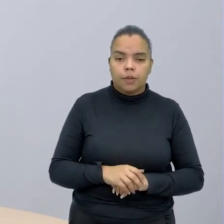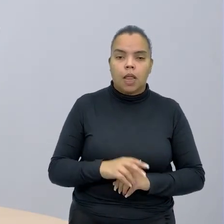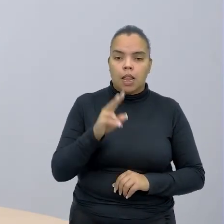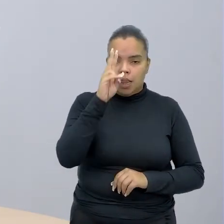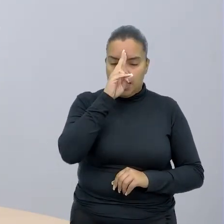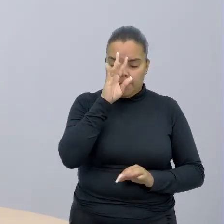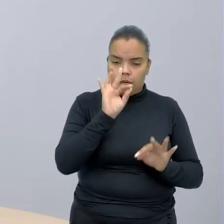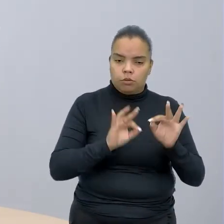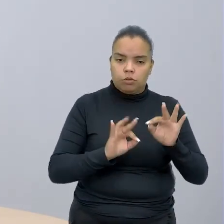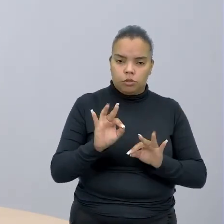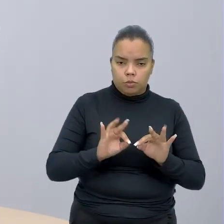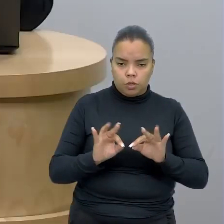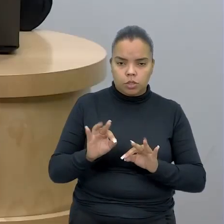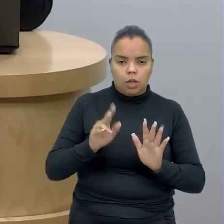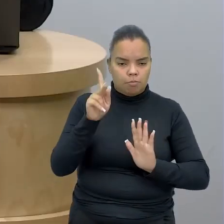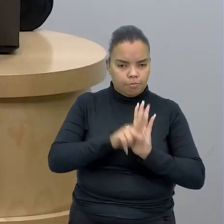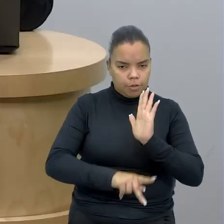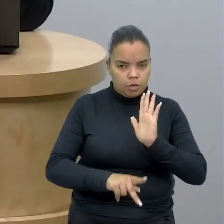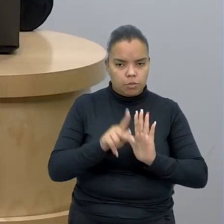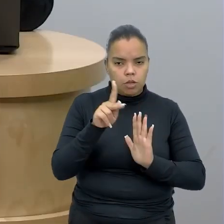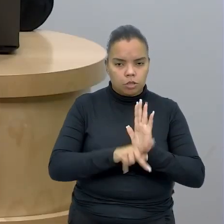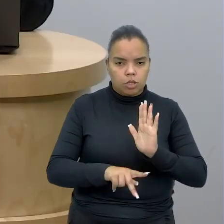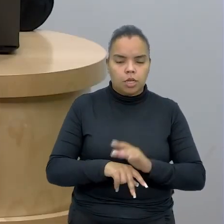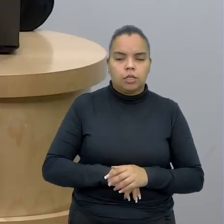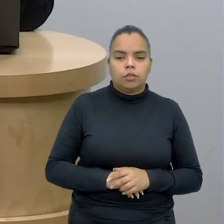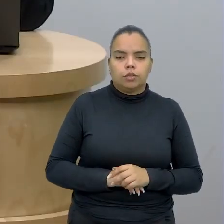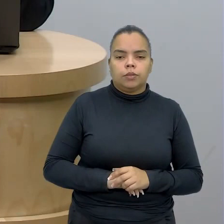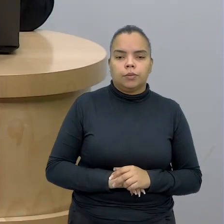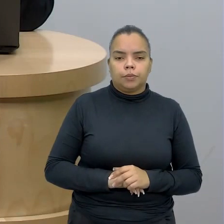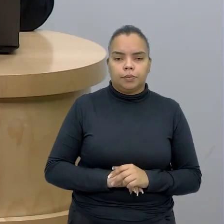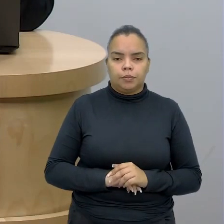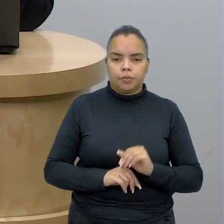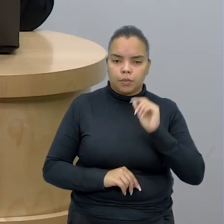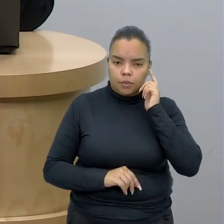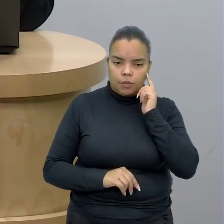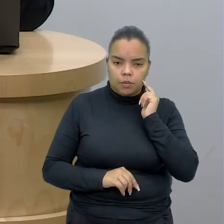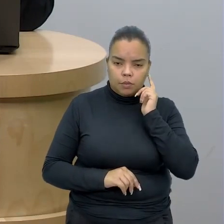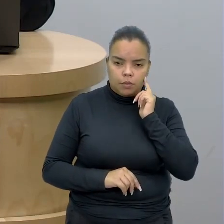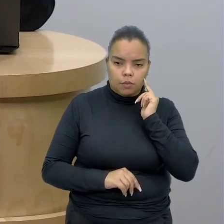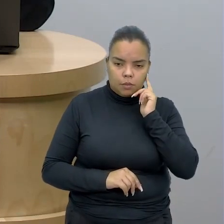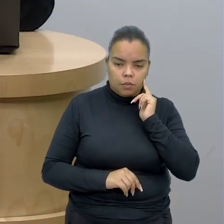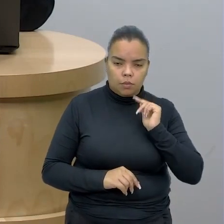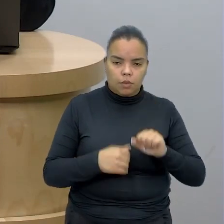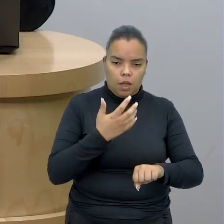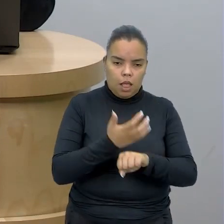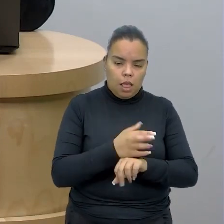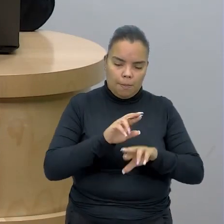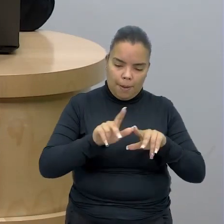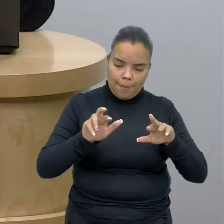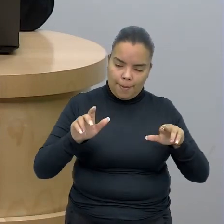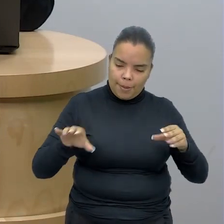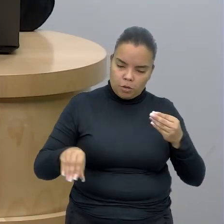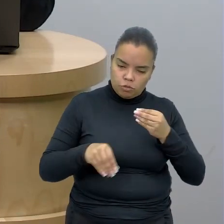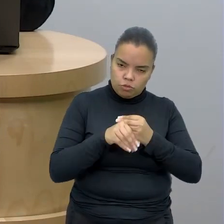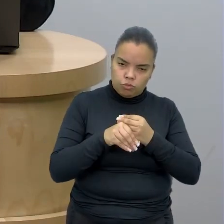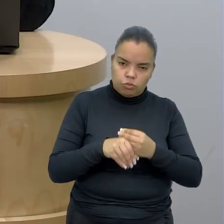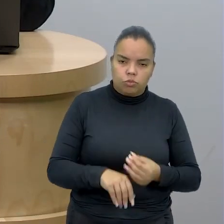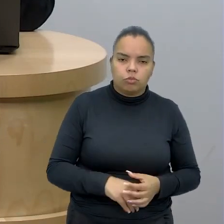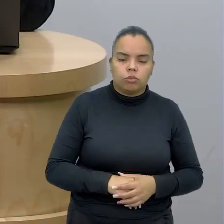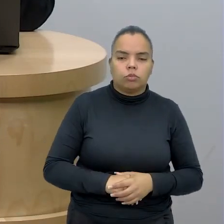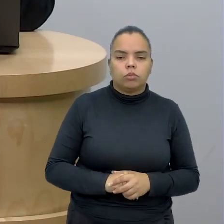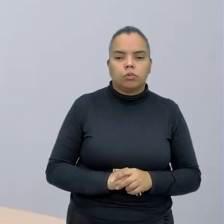desses projetos, trabalhar com projetos como, né, interdisciplinar, né? Como o Hernandes fala, né, um teórico,